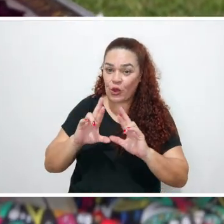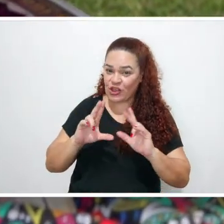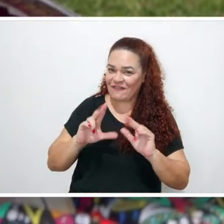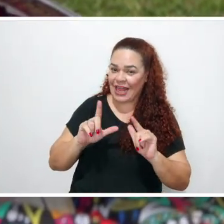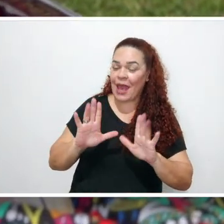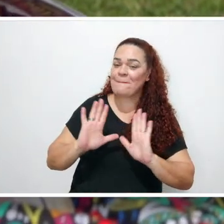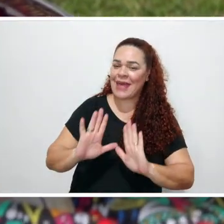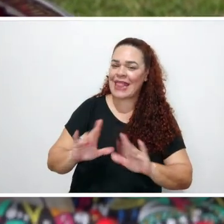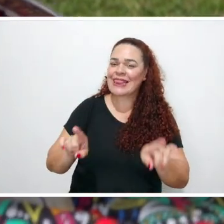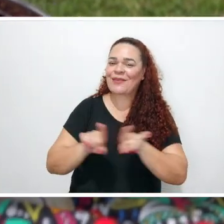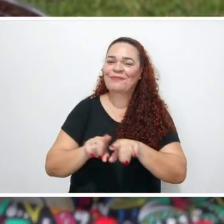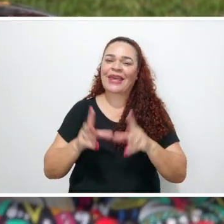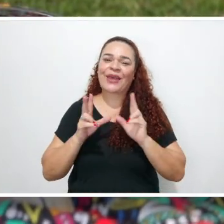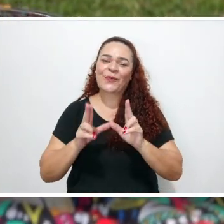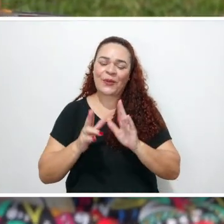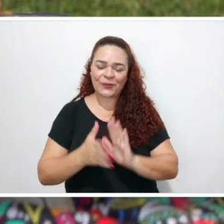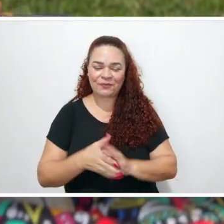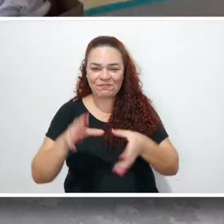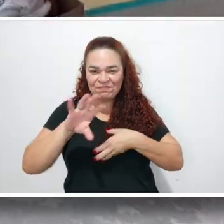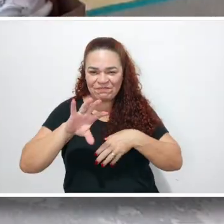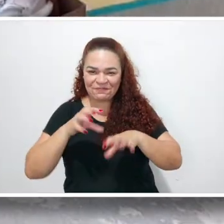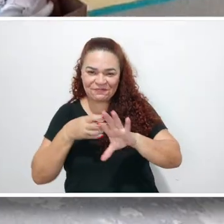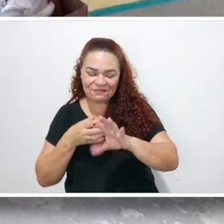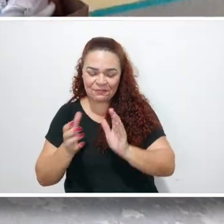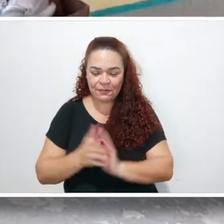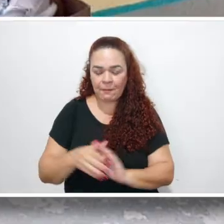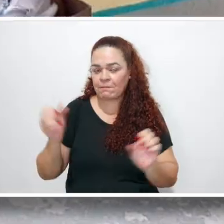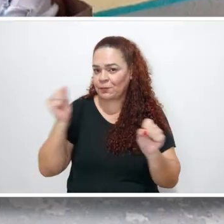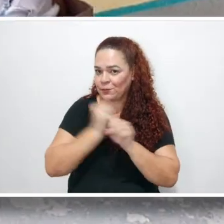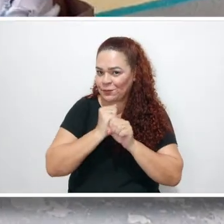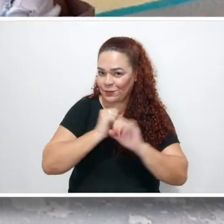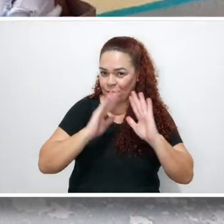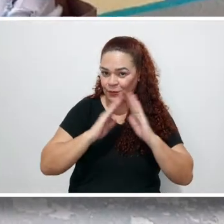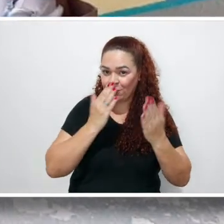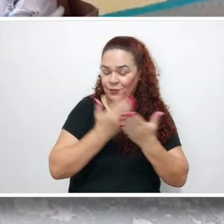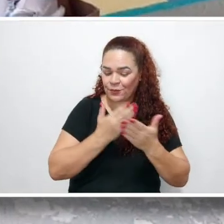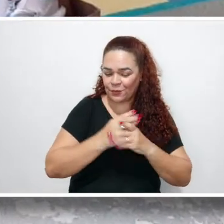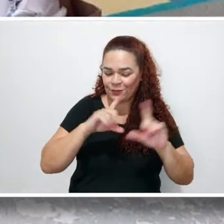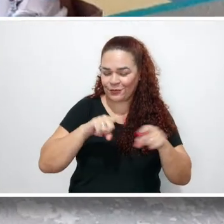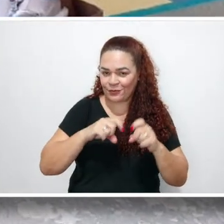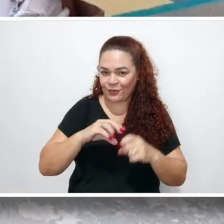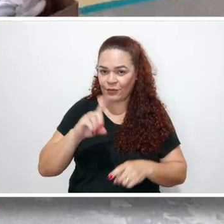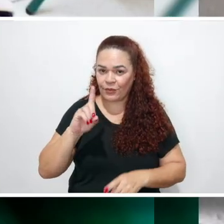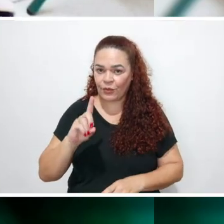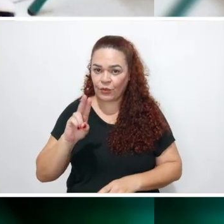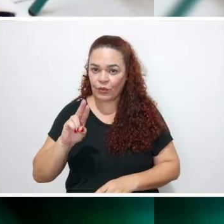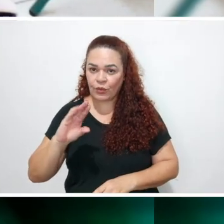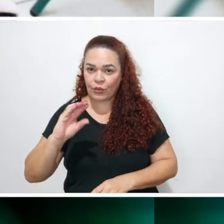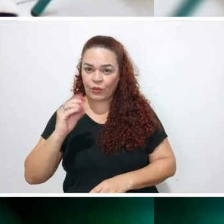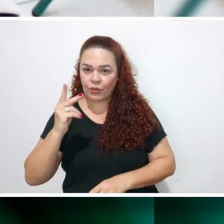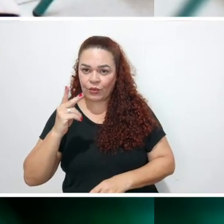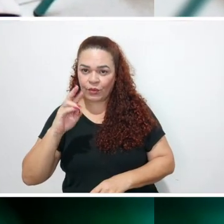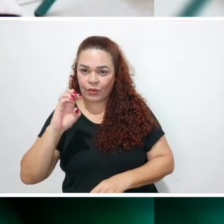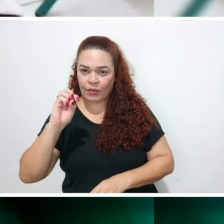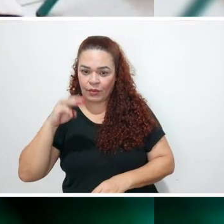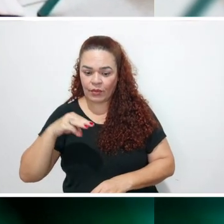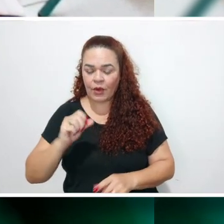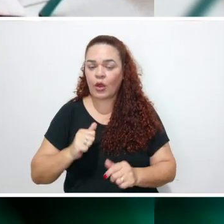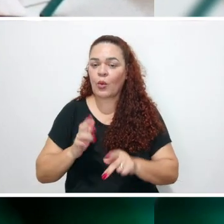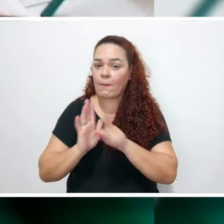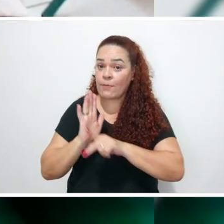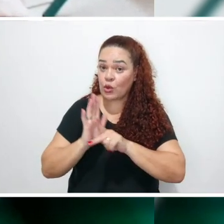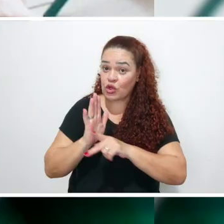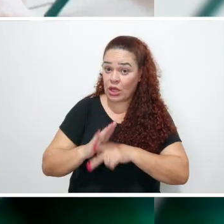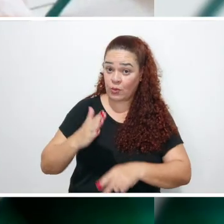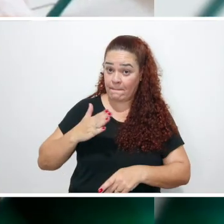diferentes, todos nós temos coisas em comum. Há muitos anos, nós da Escola Municipal Chácara do Xen desenvolvemos